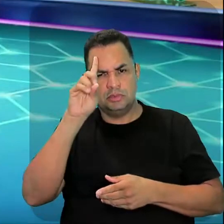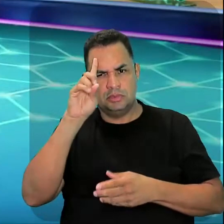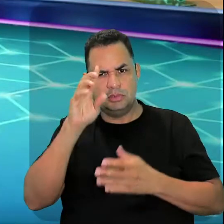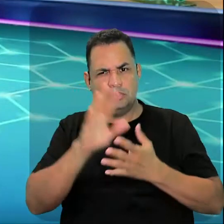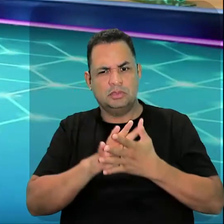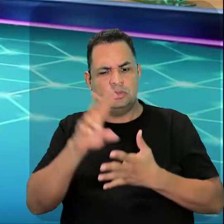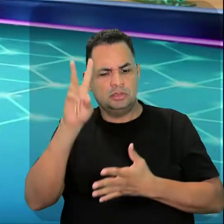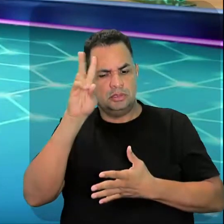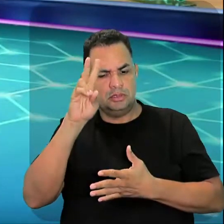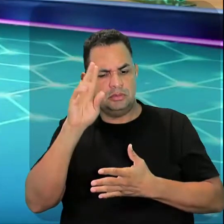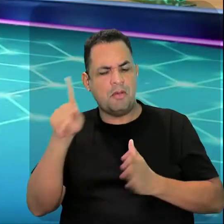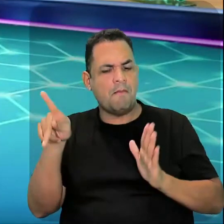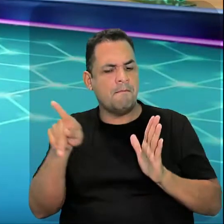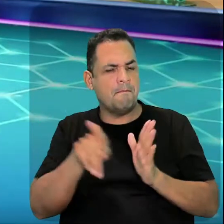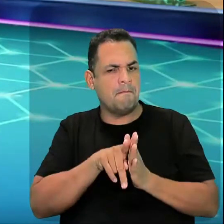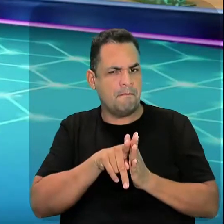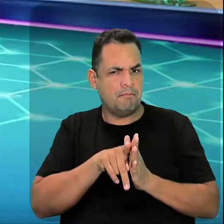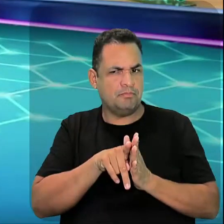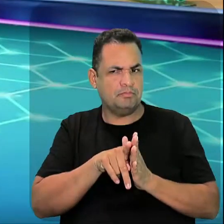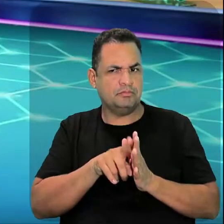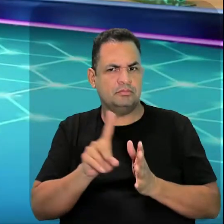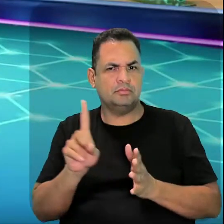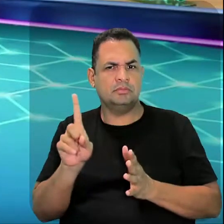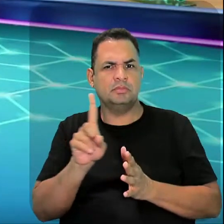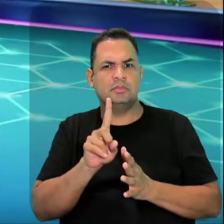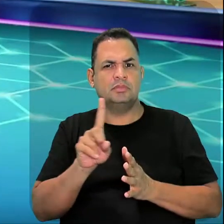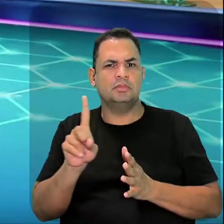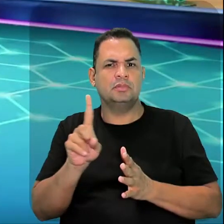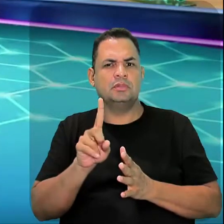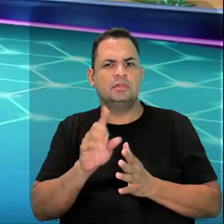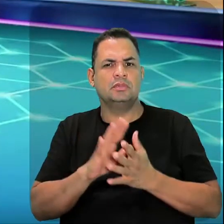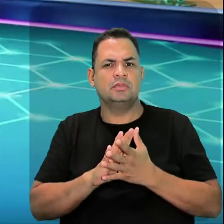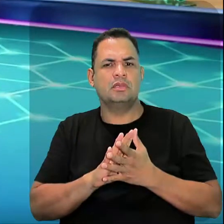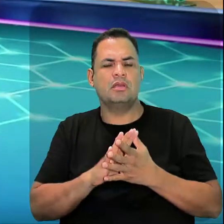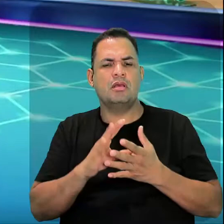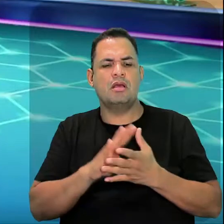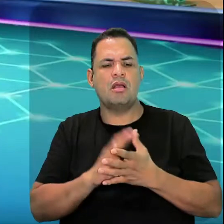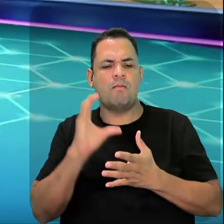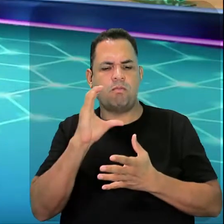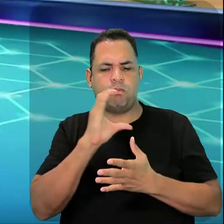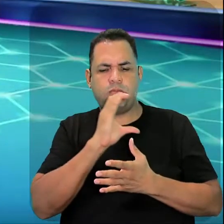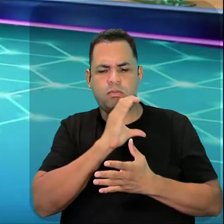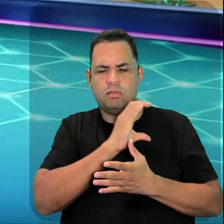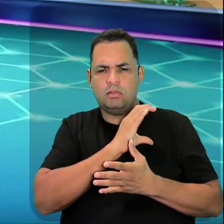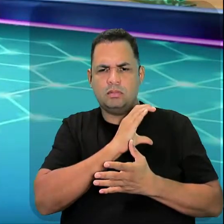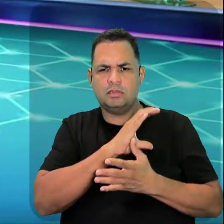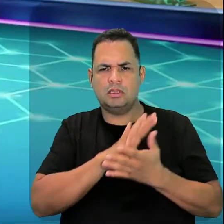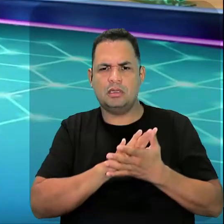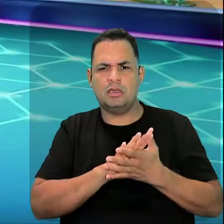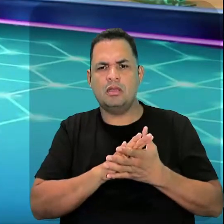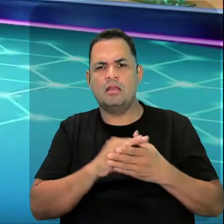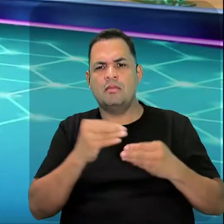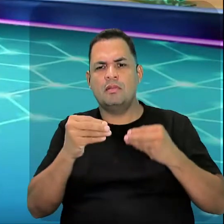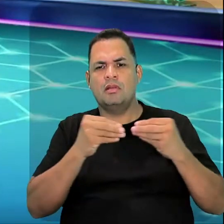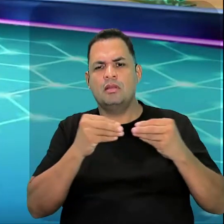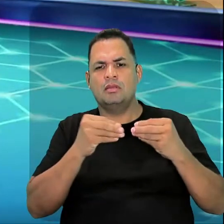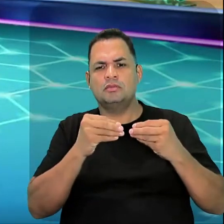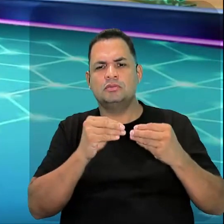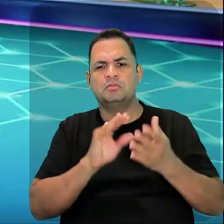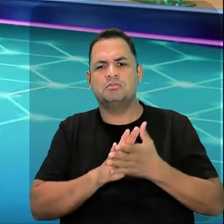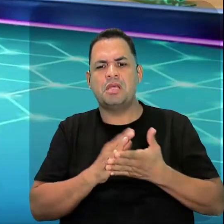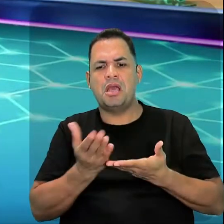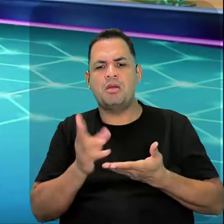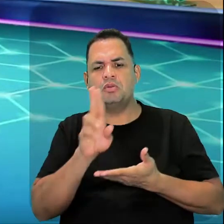que o apropriado é não aquecer plástico para fazer o uso de alimento. O apropriado é isso, tá,